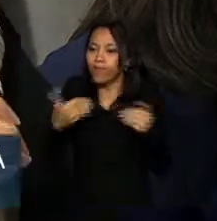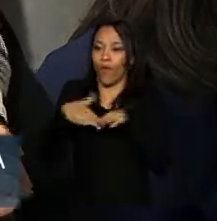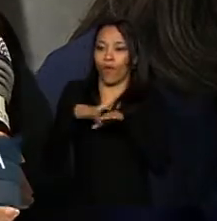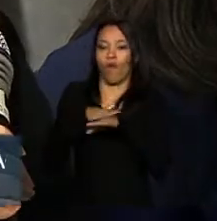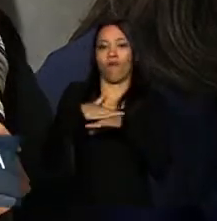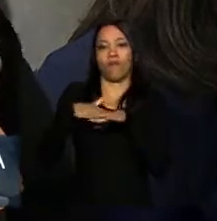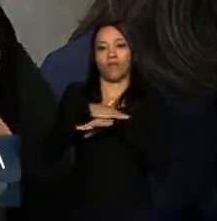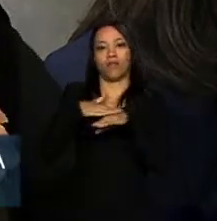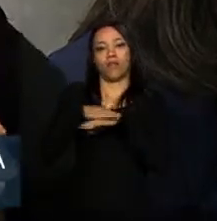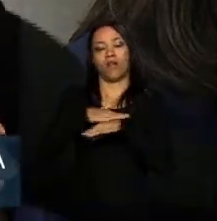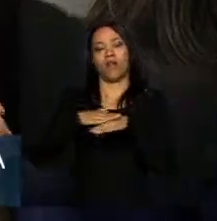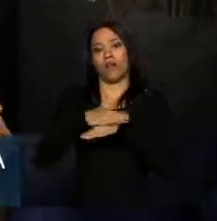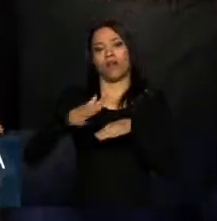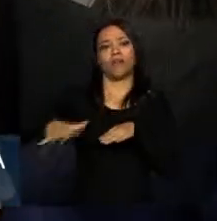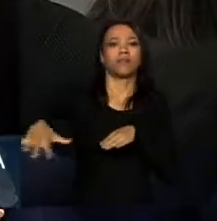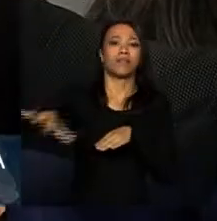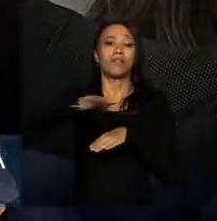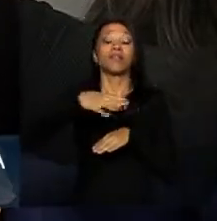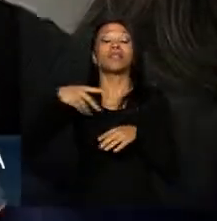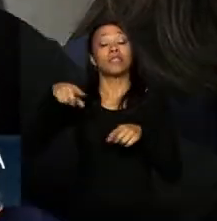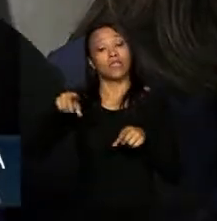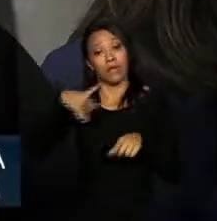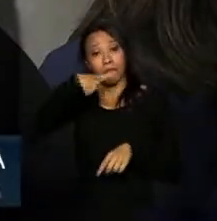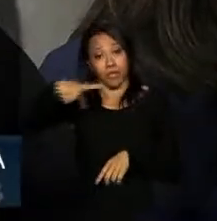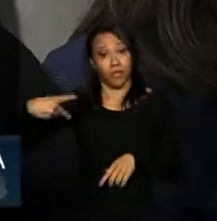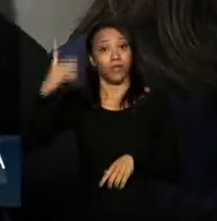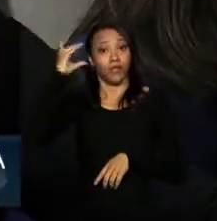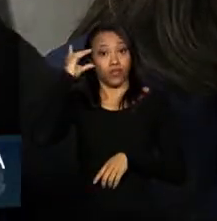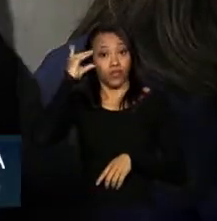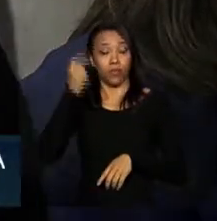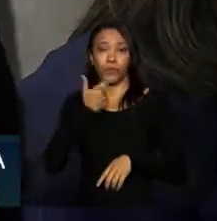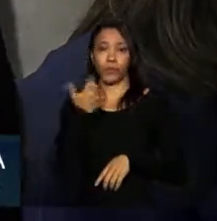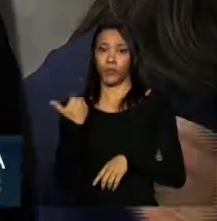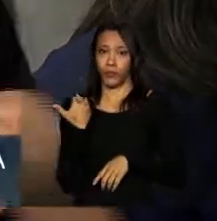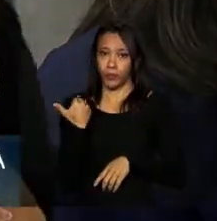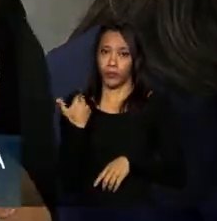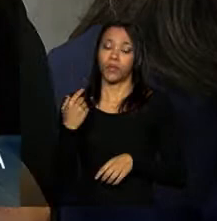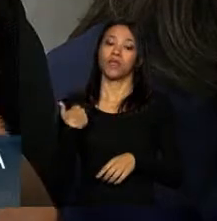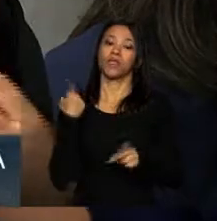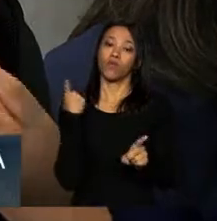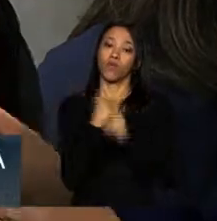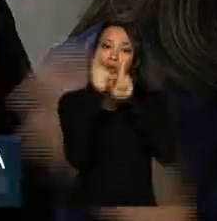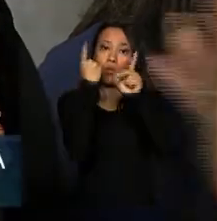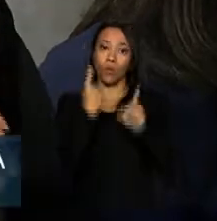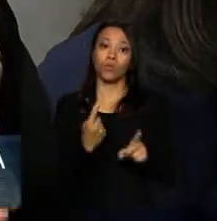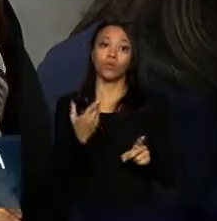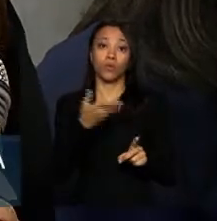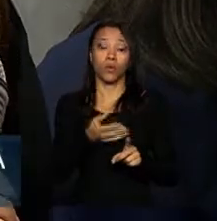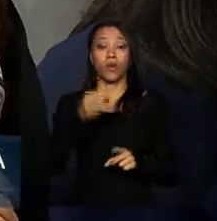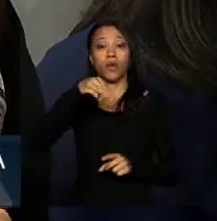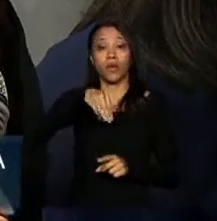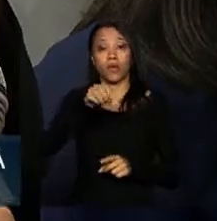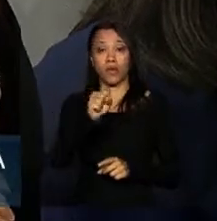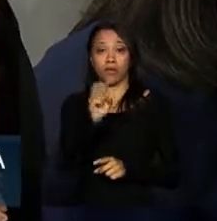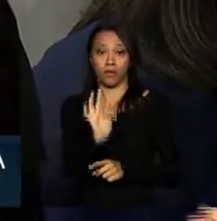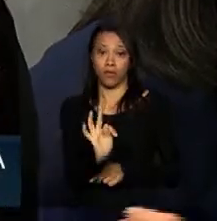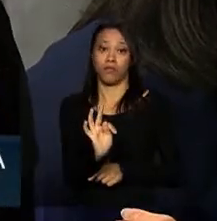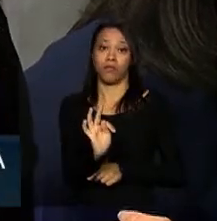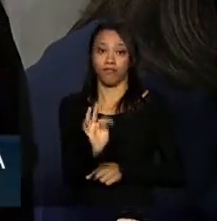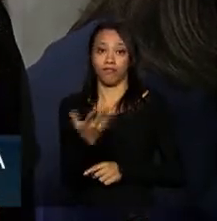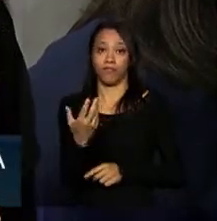do campo também. A presidente Dilma teve recentemente com o MST no Sul. Se eventualmente